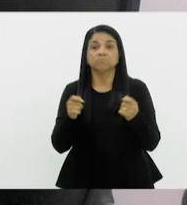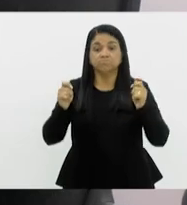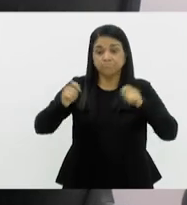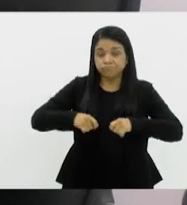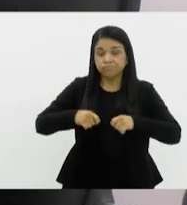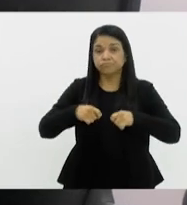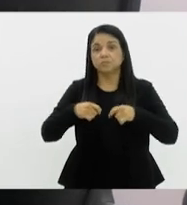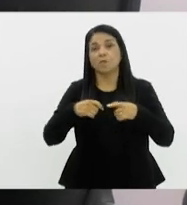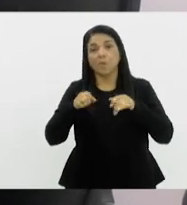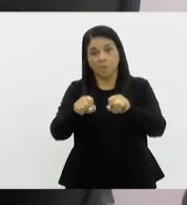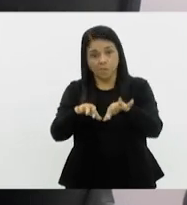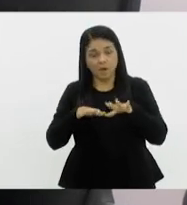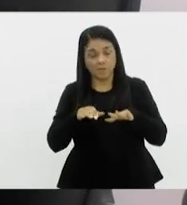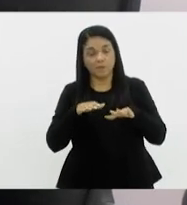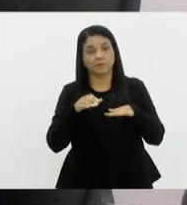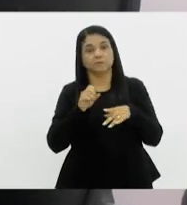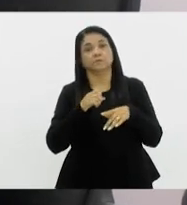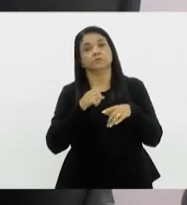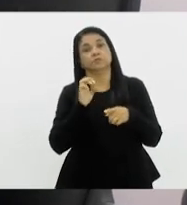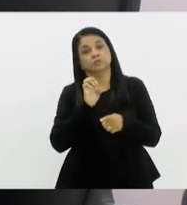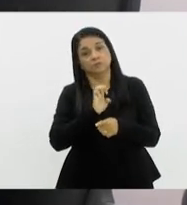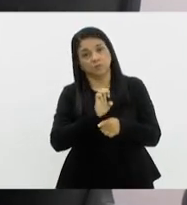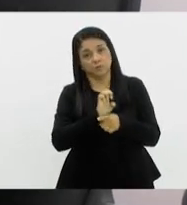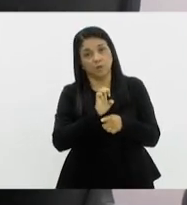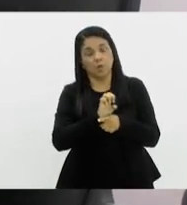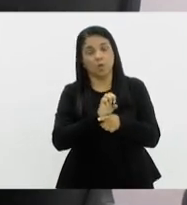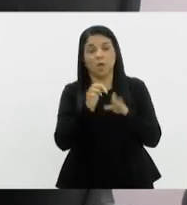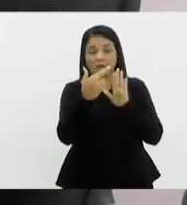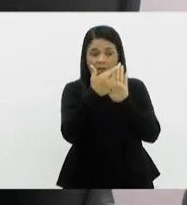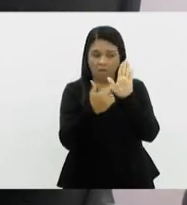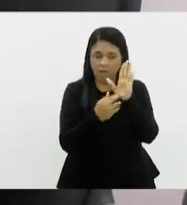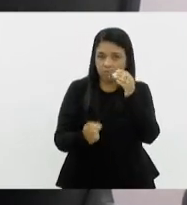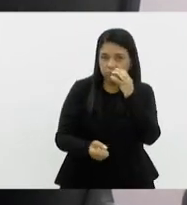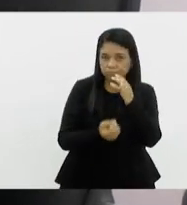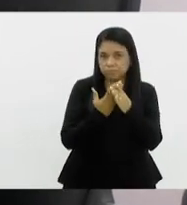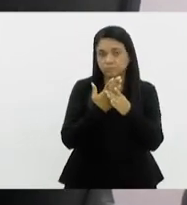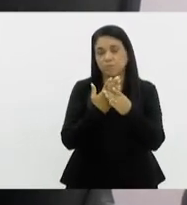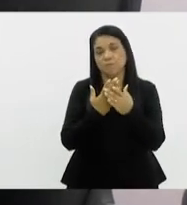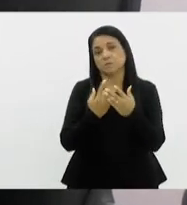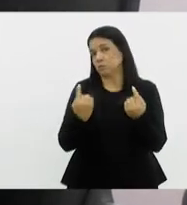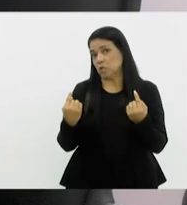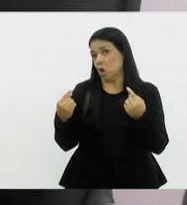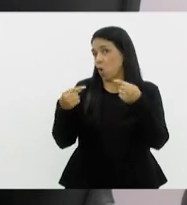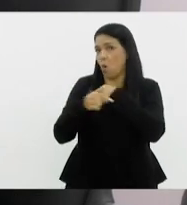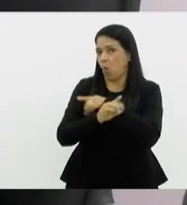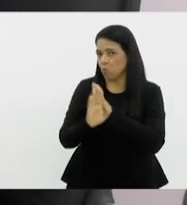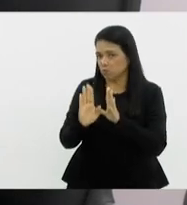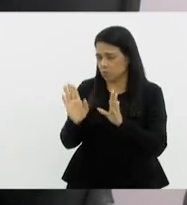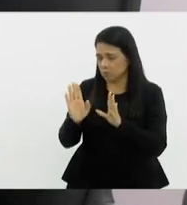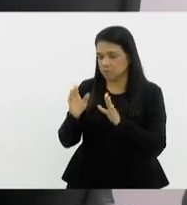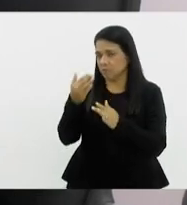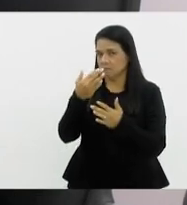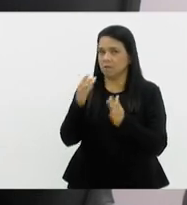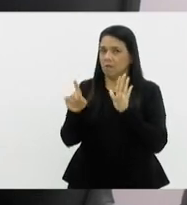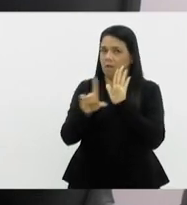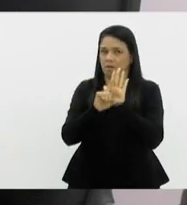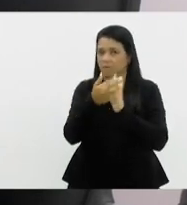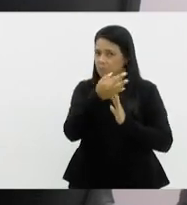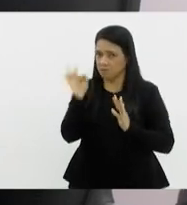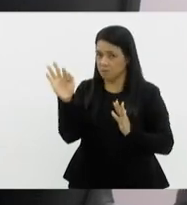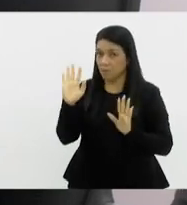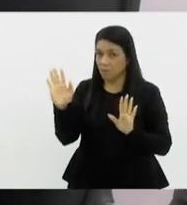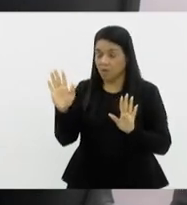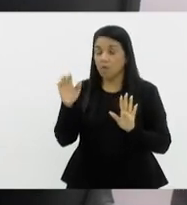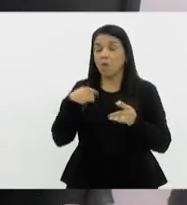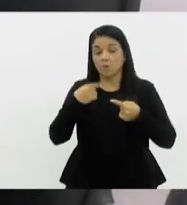crie regras que não sejam afrontosas à legislação federal, subsidiárias, que é regra própria, subsidiariamente. Subsidiárias. Então, é